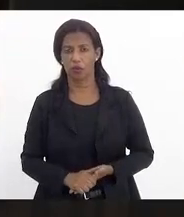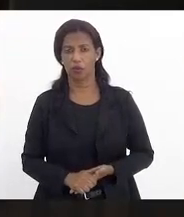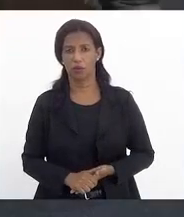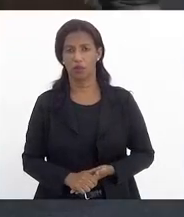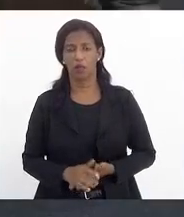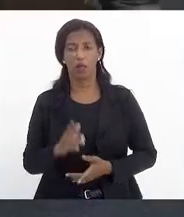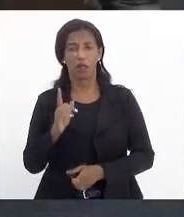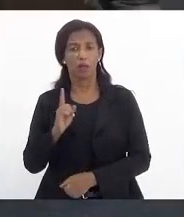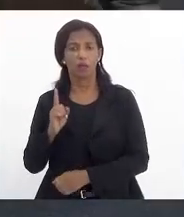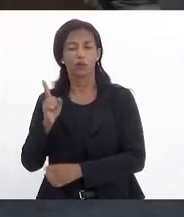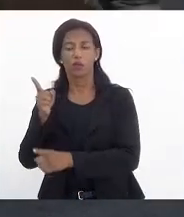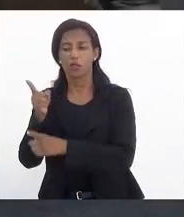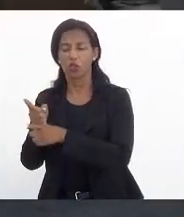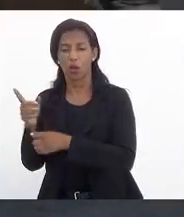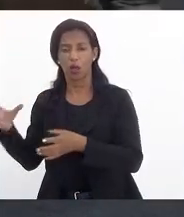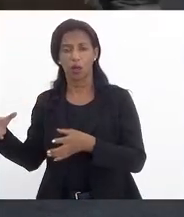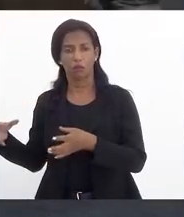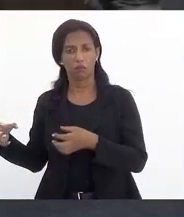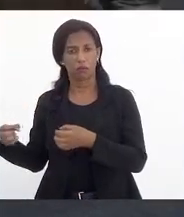com a política